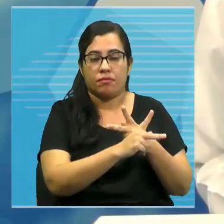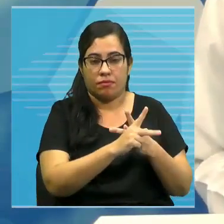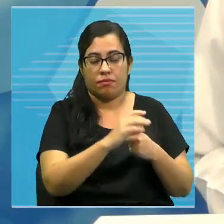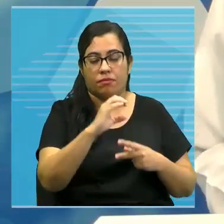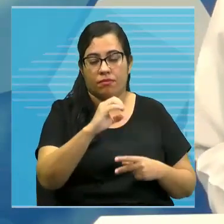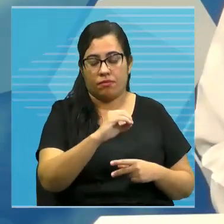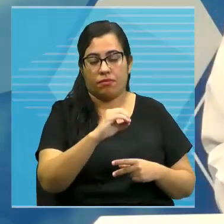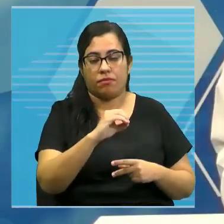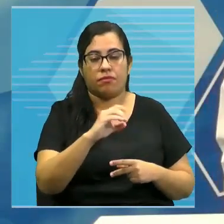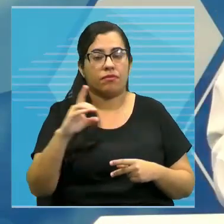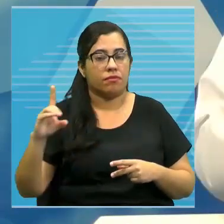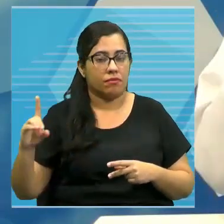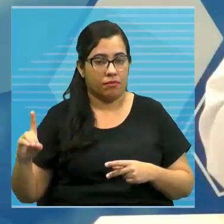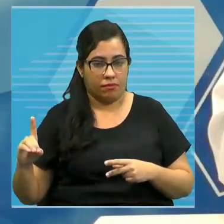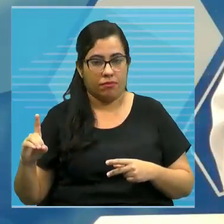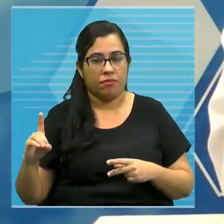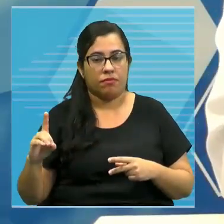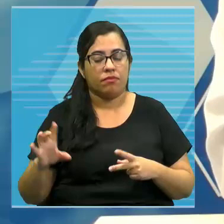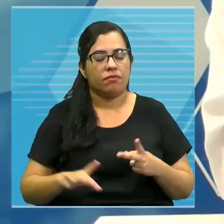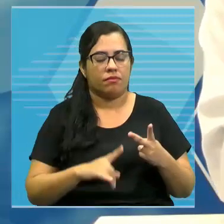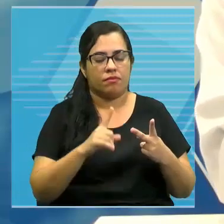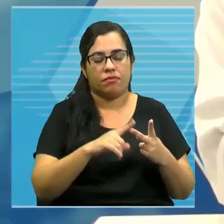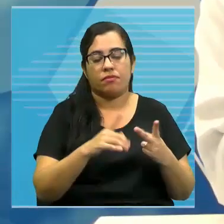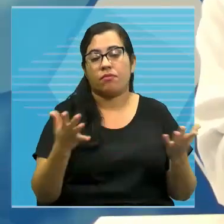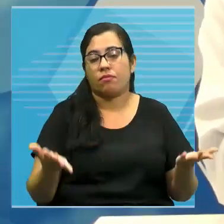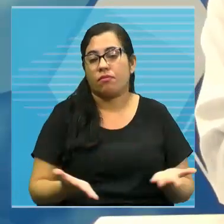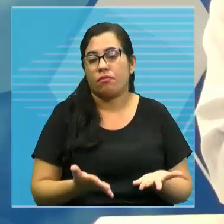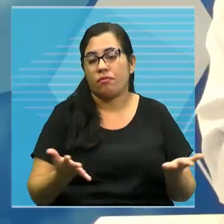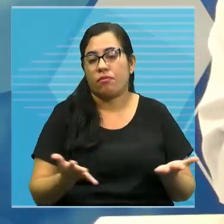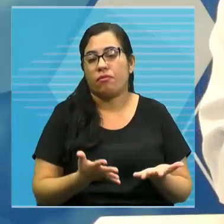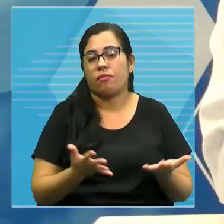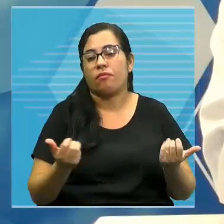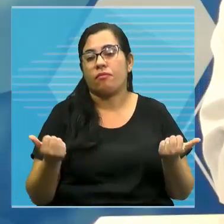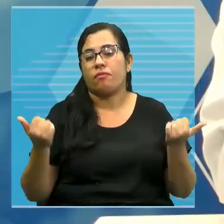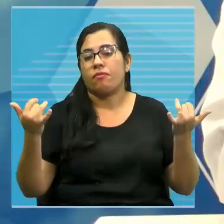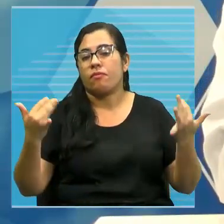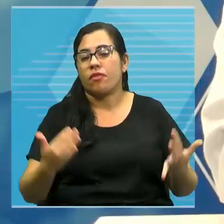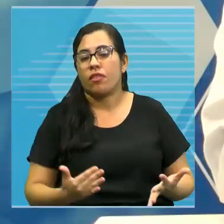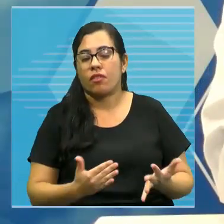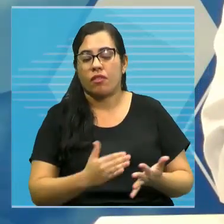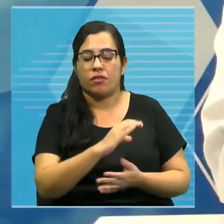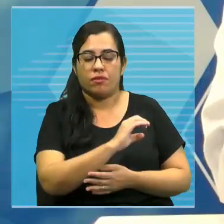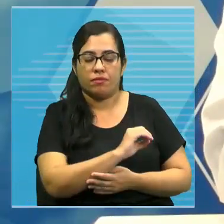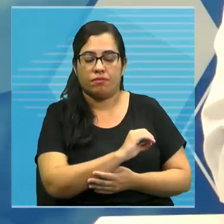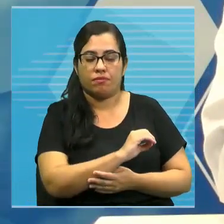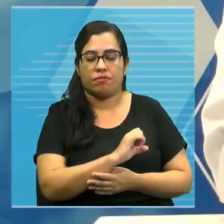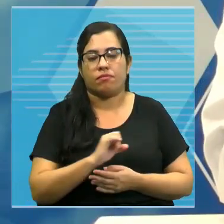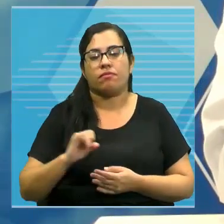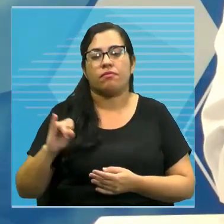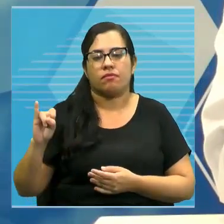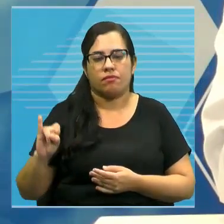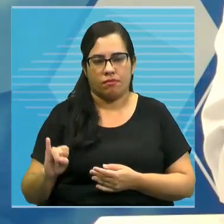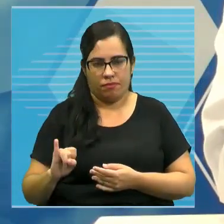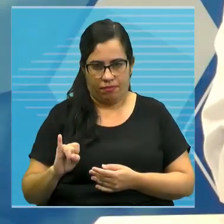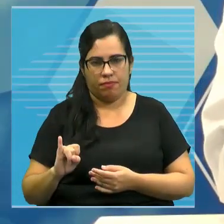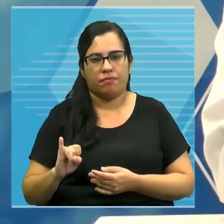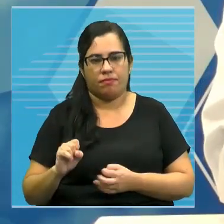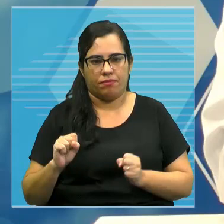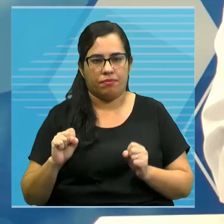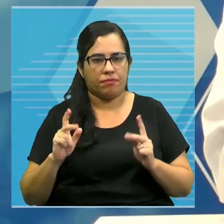passada Hoje eu estou trabalhando os pronomes de objeto indireto